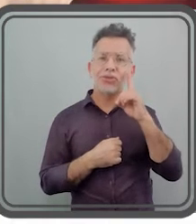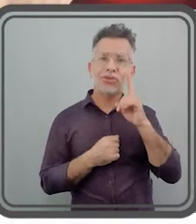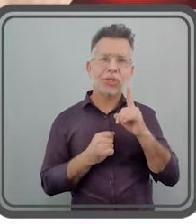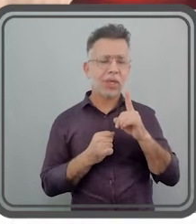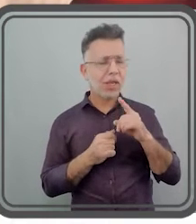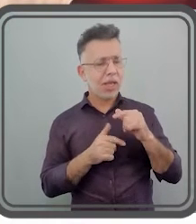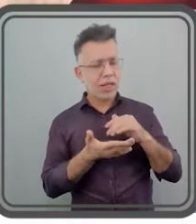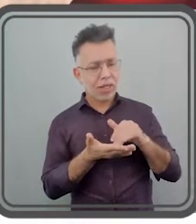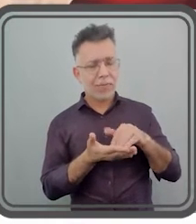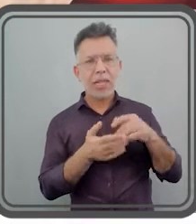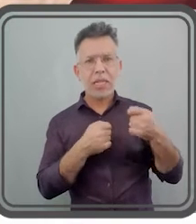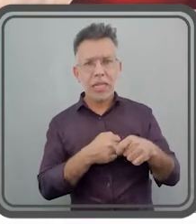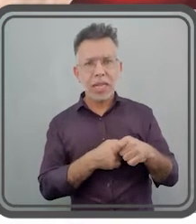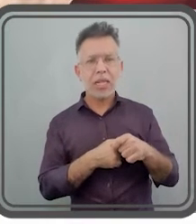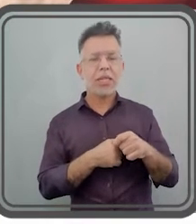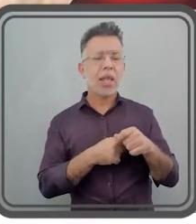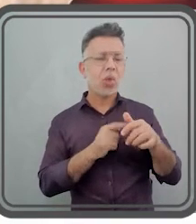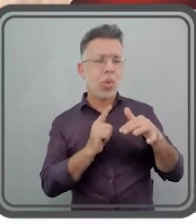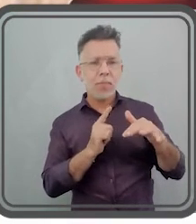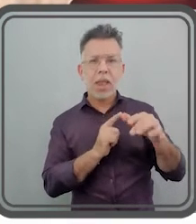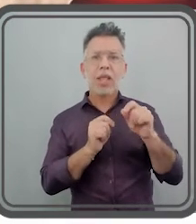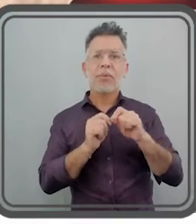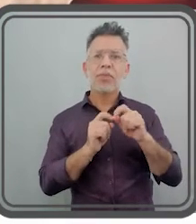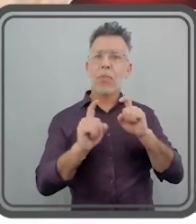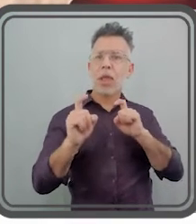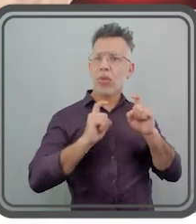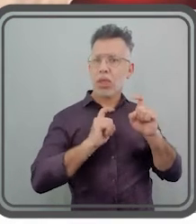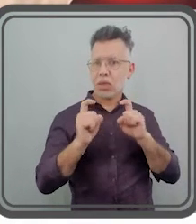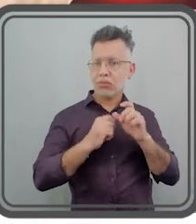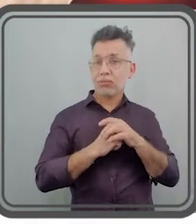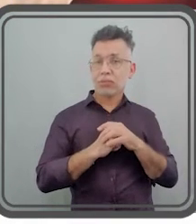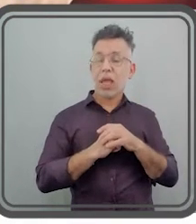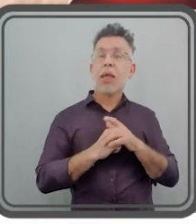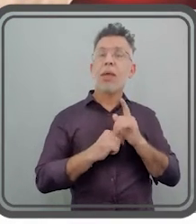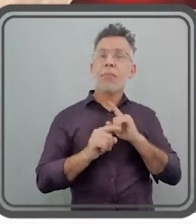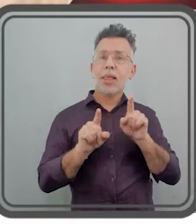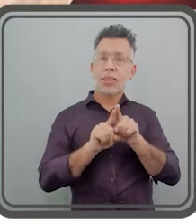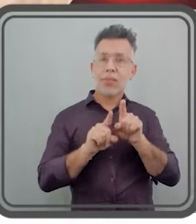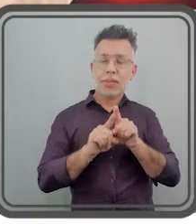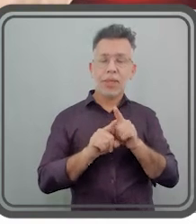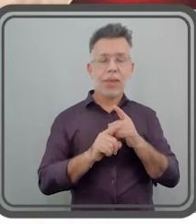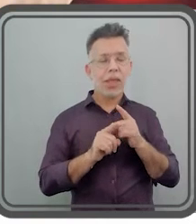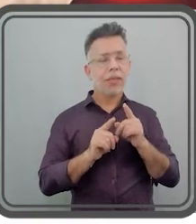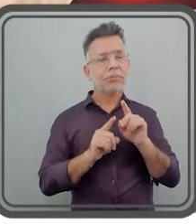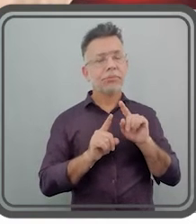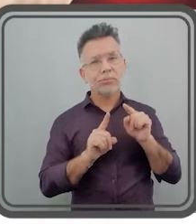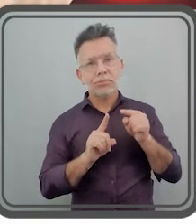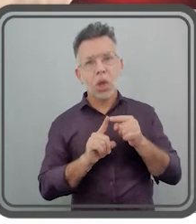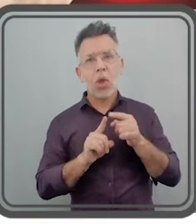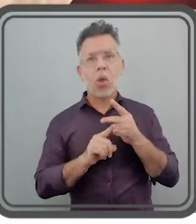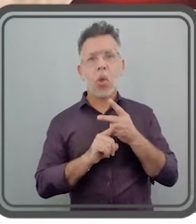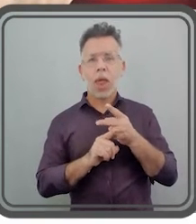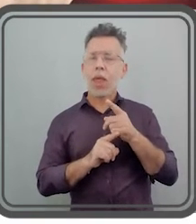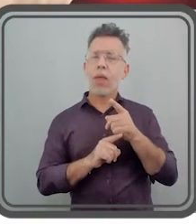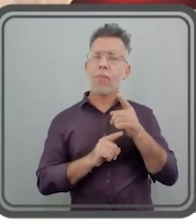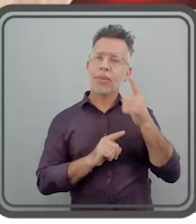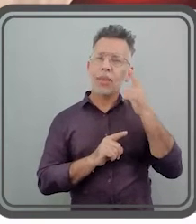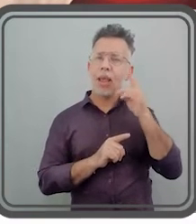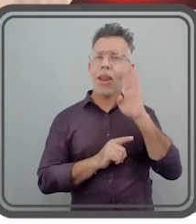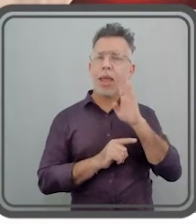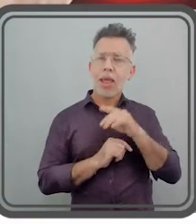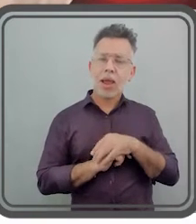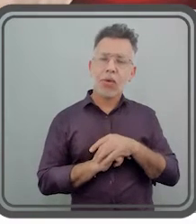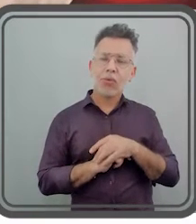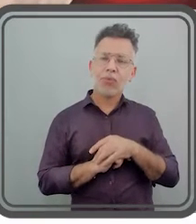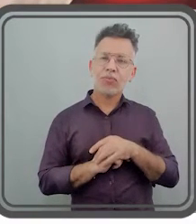escritório precisa muitas vezes do ambiente ali para fazer uma reunião uma coisa assim para tá também Não meta buscador eu acho que a mãe dela é super legal